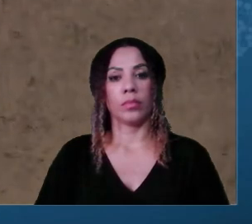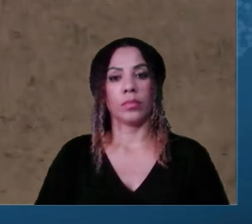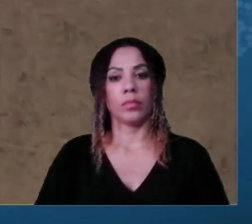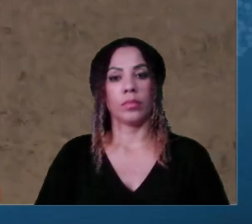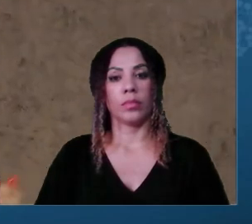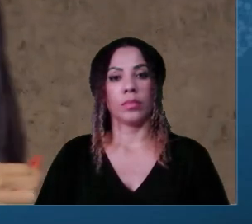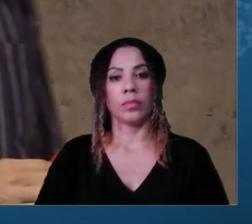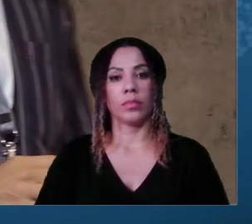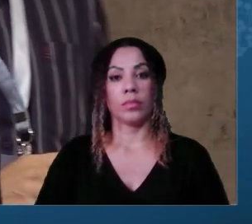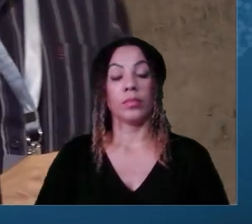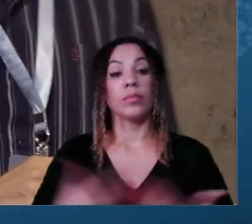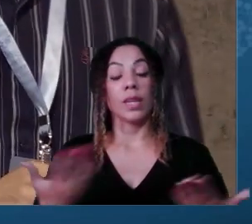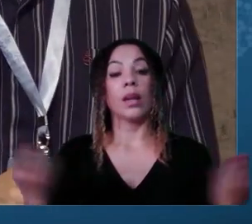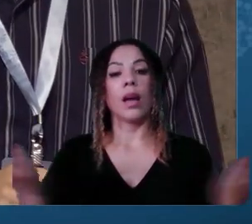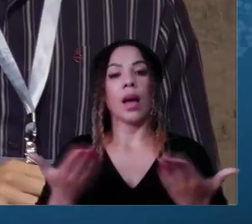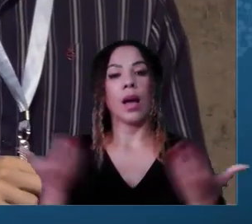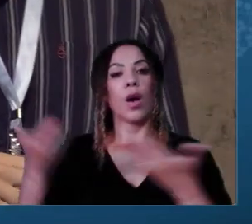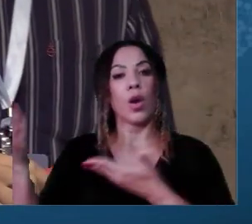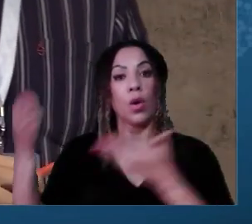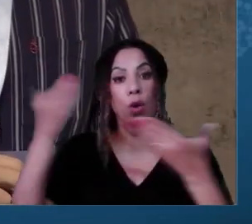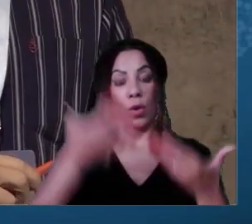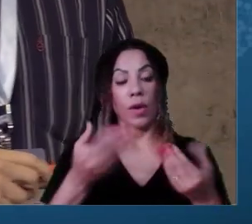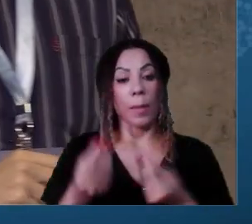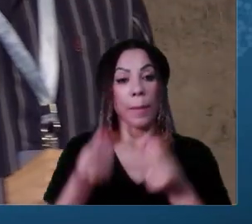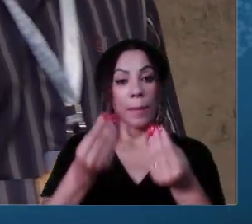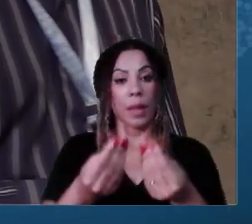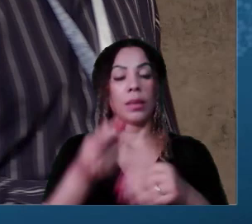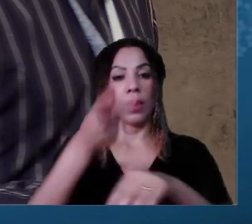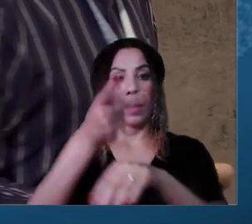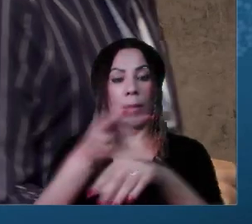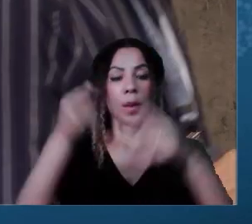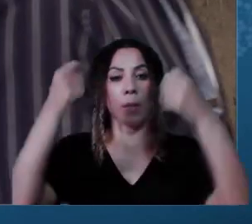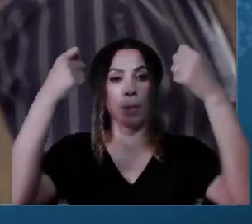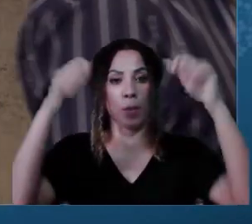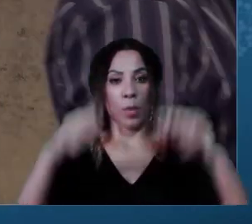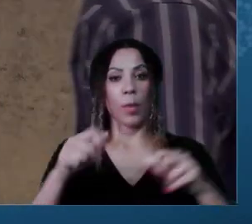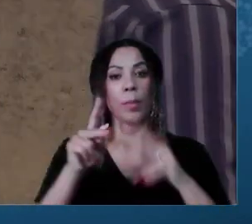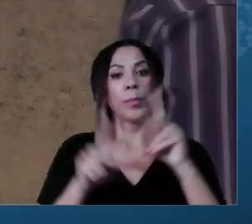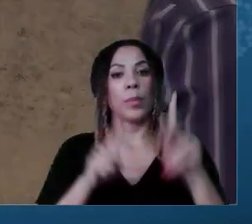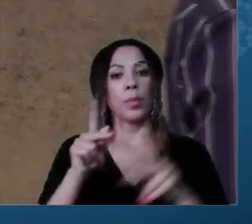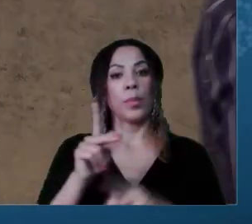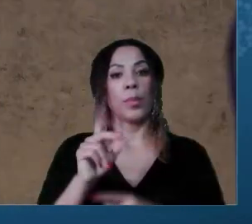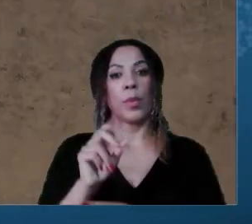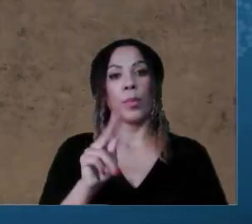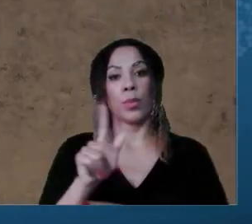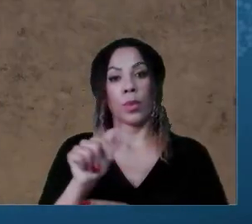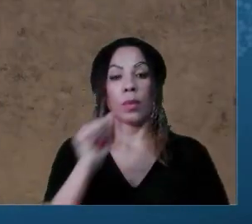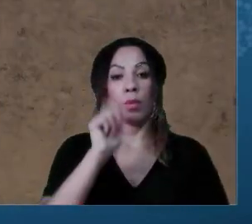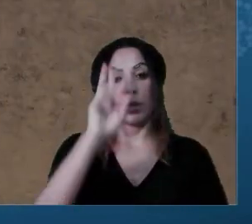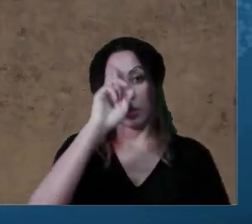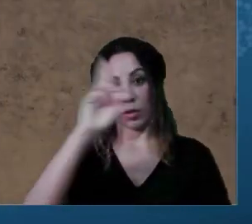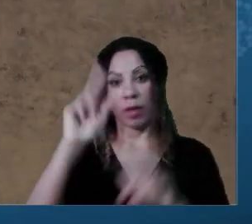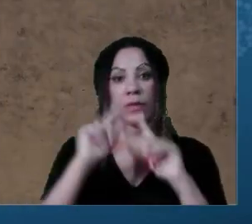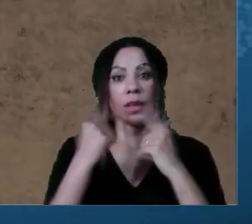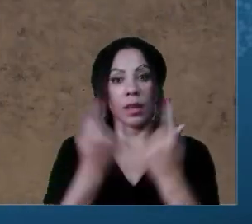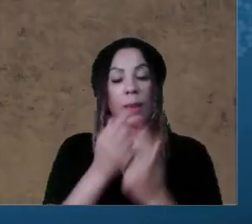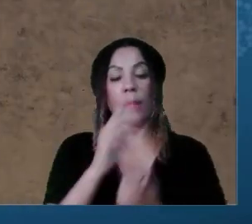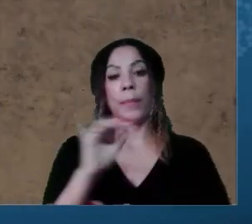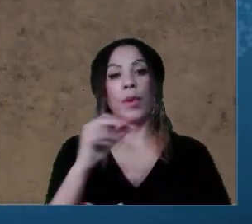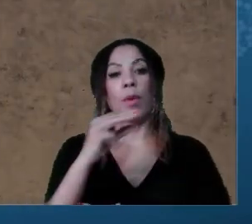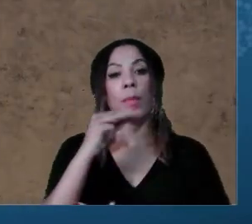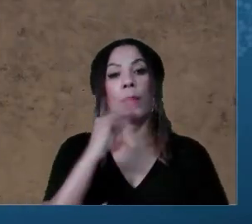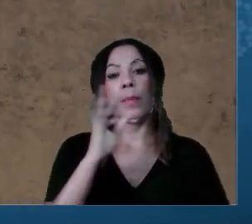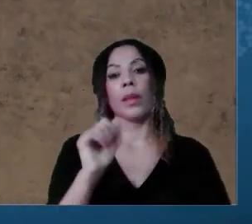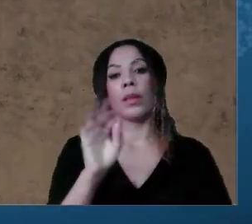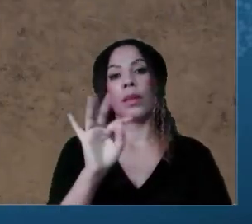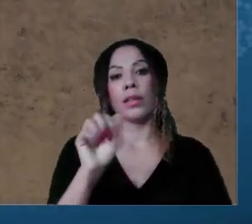Bem, convidamos então para a entrega do Prêmio Pôster Popular a chefe de gabinete de Bio Manguinhos, Tatiana San